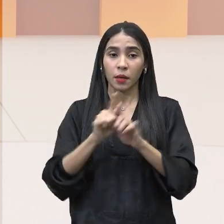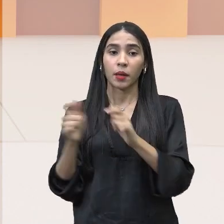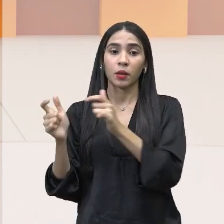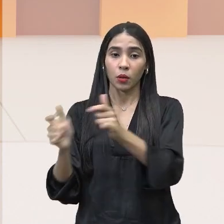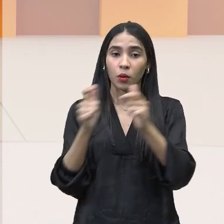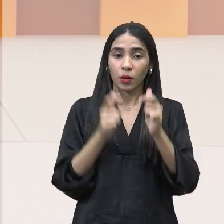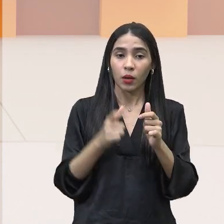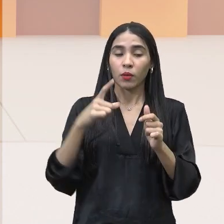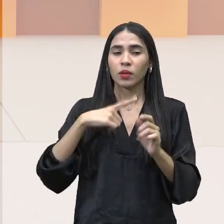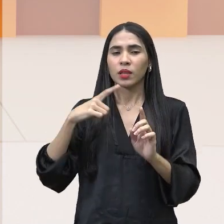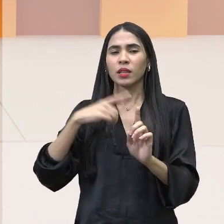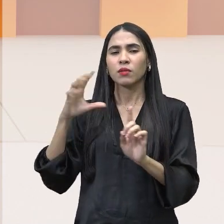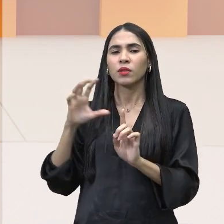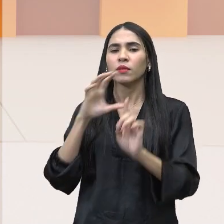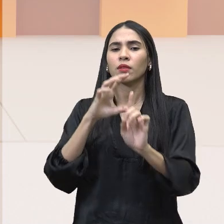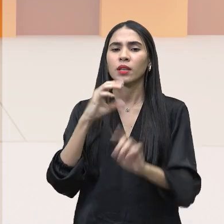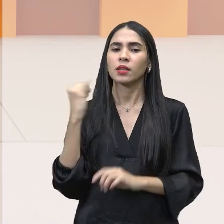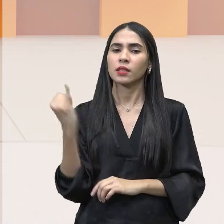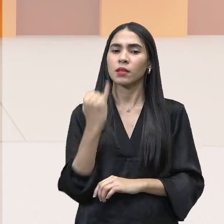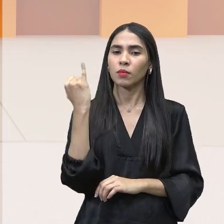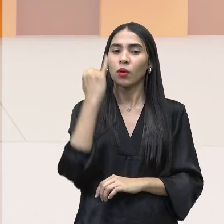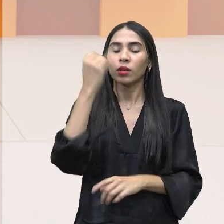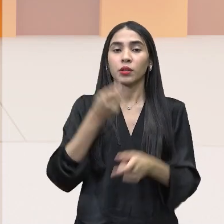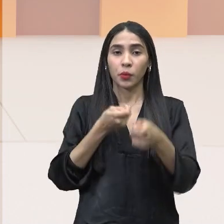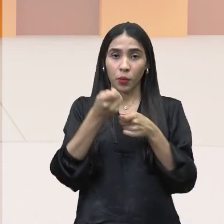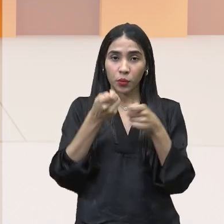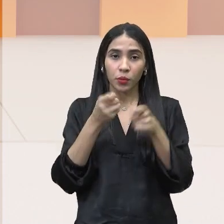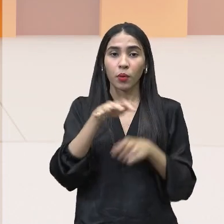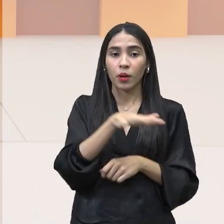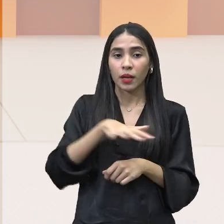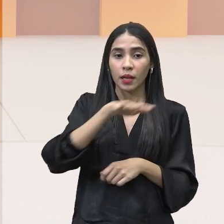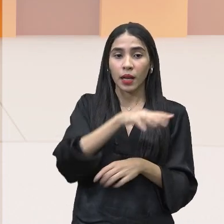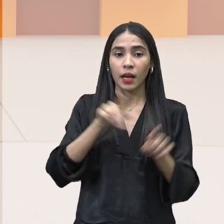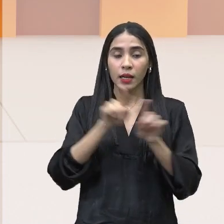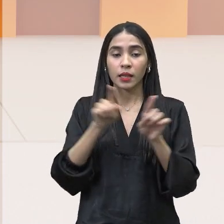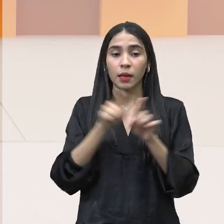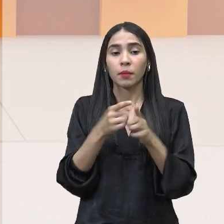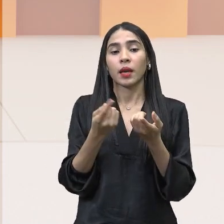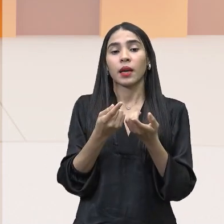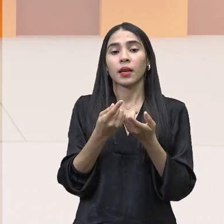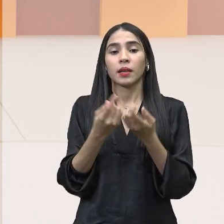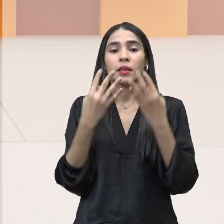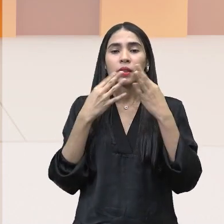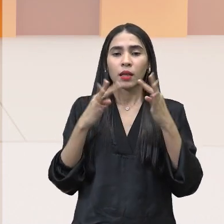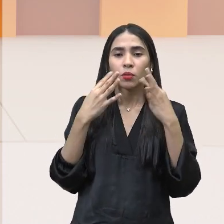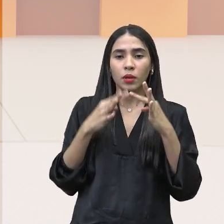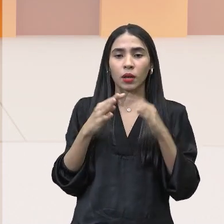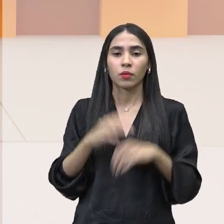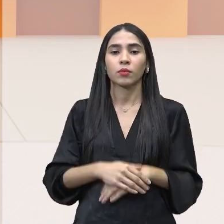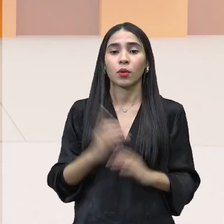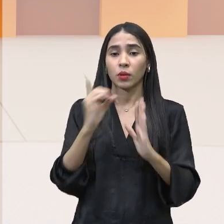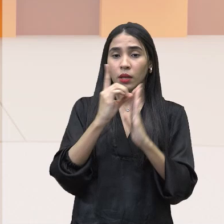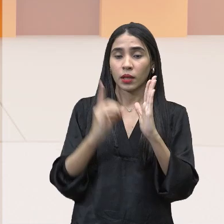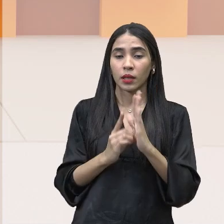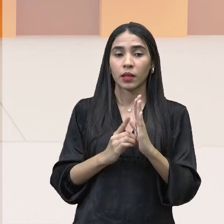com repercussões sobre o controle do território e dos recursos naturais, entre os quais o